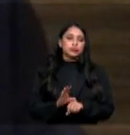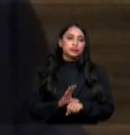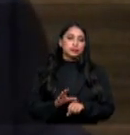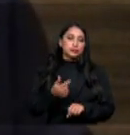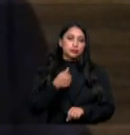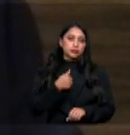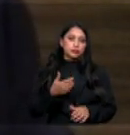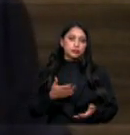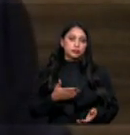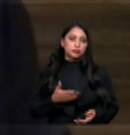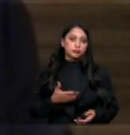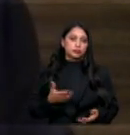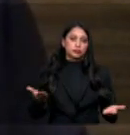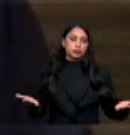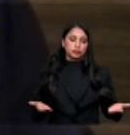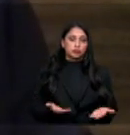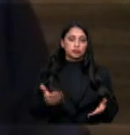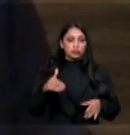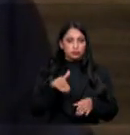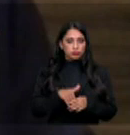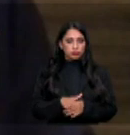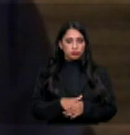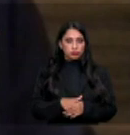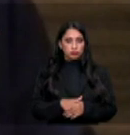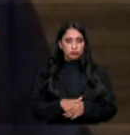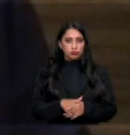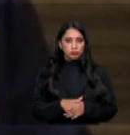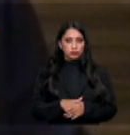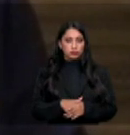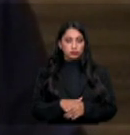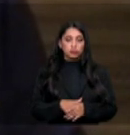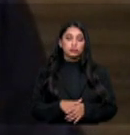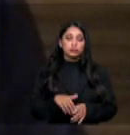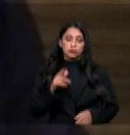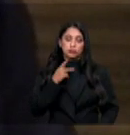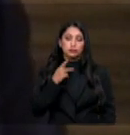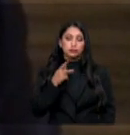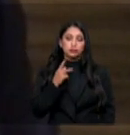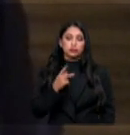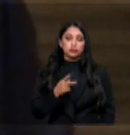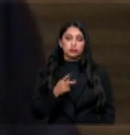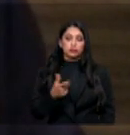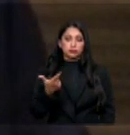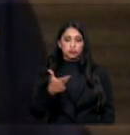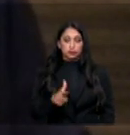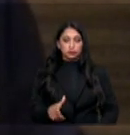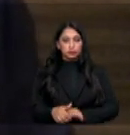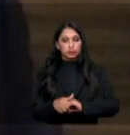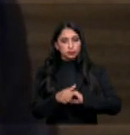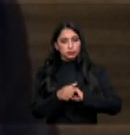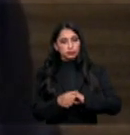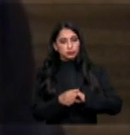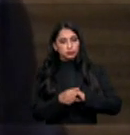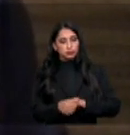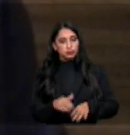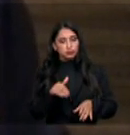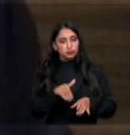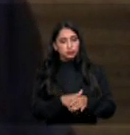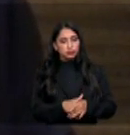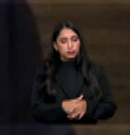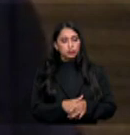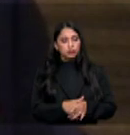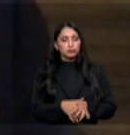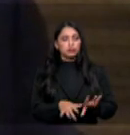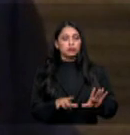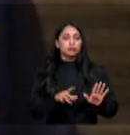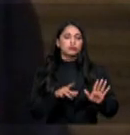eu passo a proferir o meu voto. E gostaria de dizer, uma vez mais cumprimentando o voto